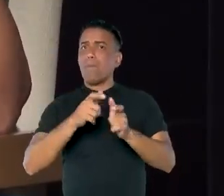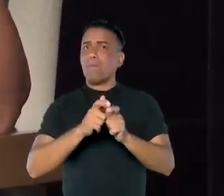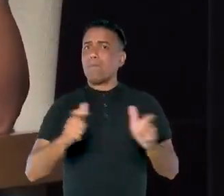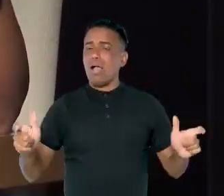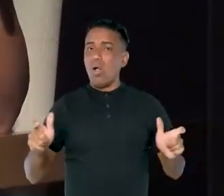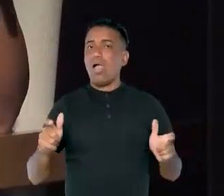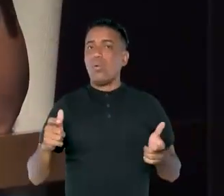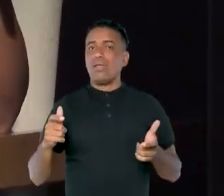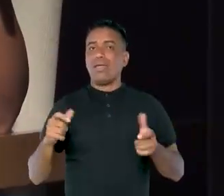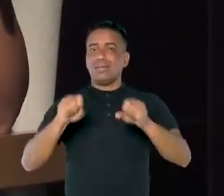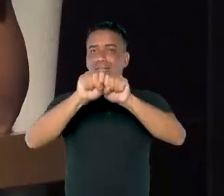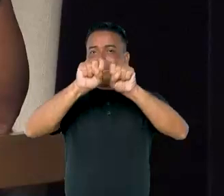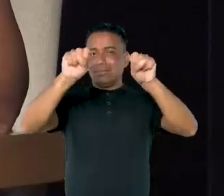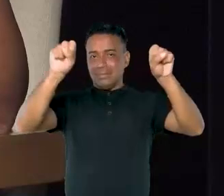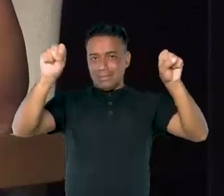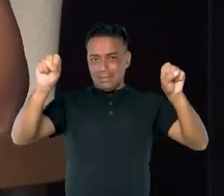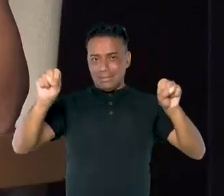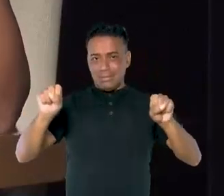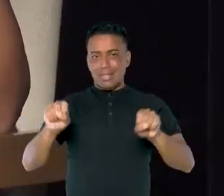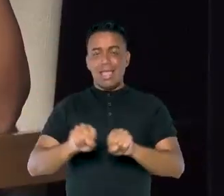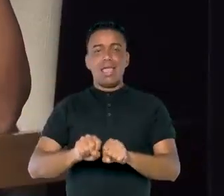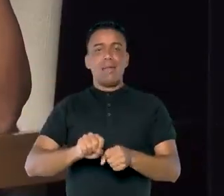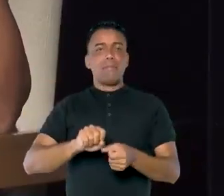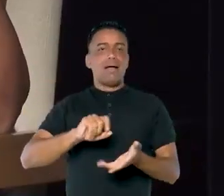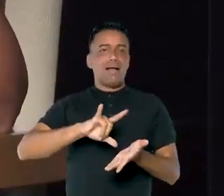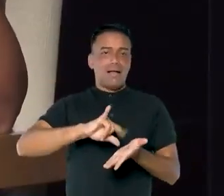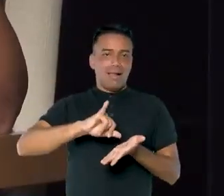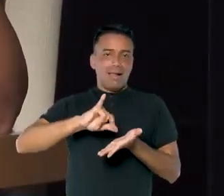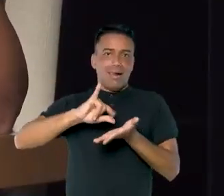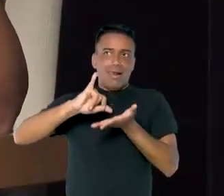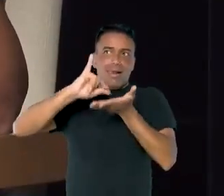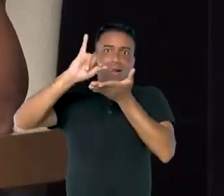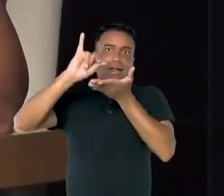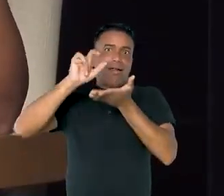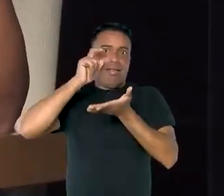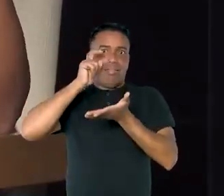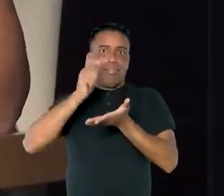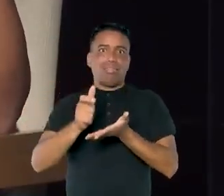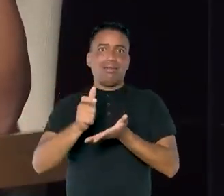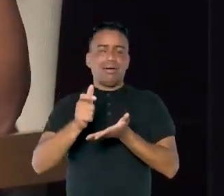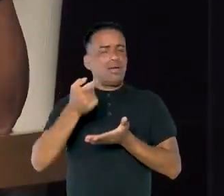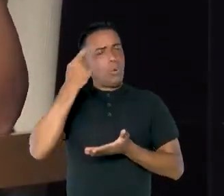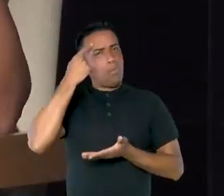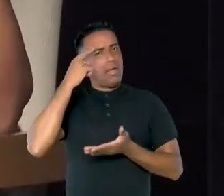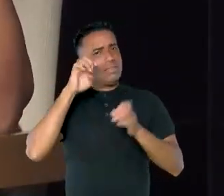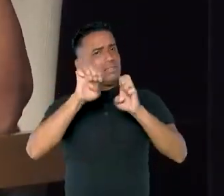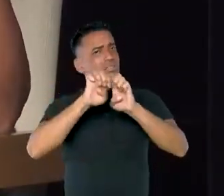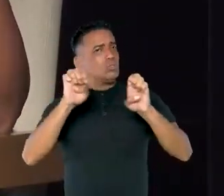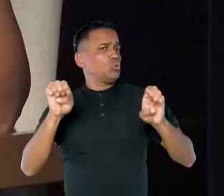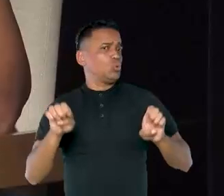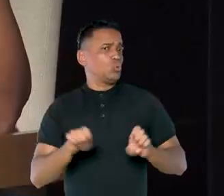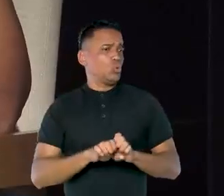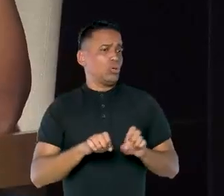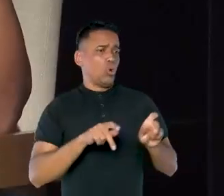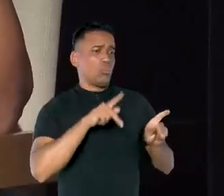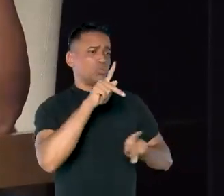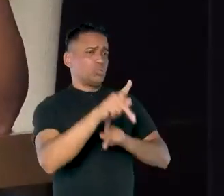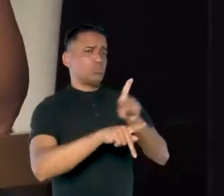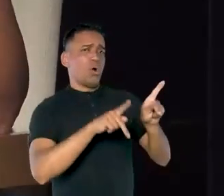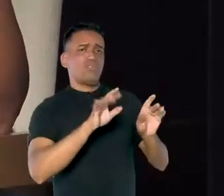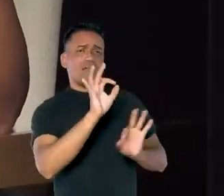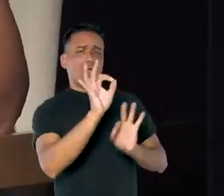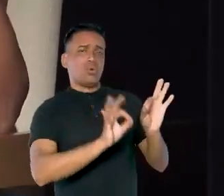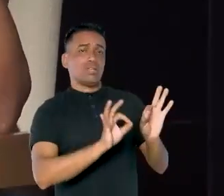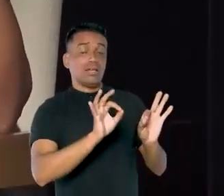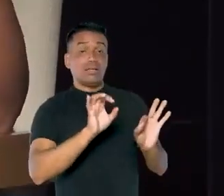o capitalismo. Então, ela não pensa assim na estrutura de como é que esses povos vão se organizar. Não só